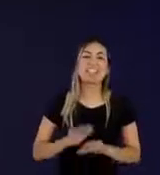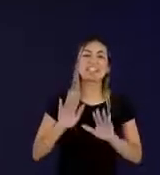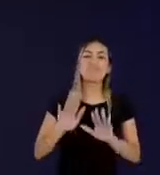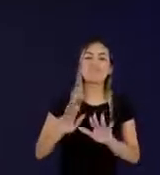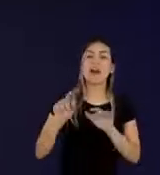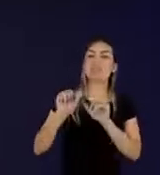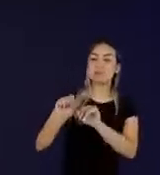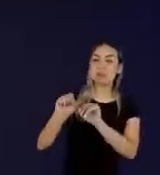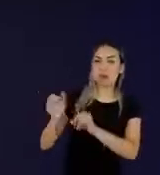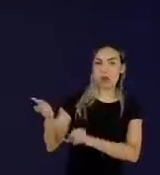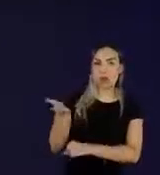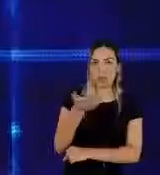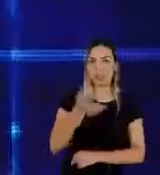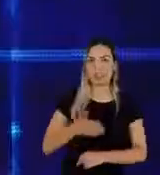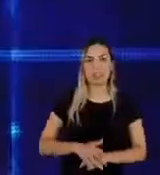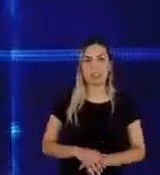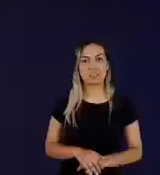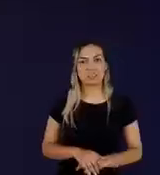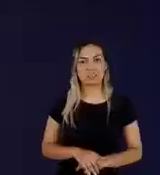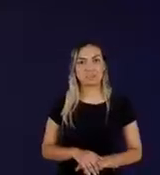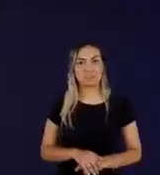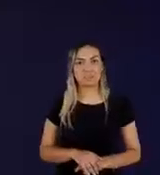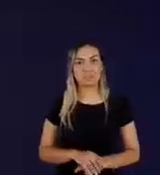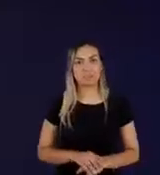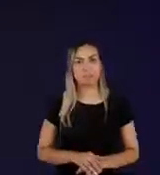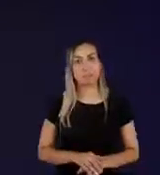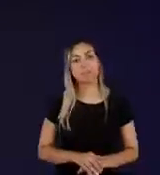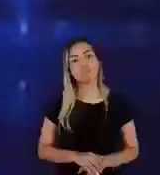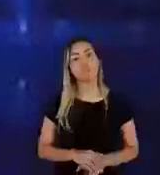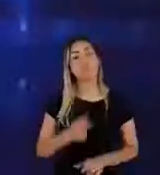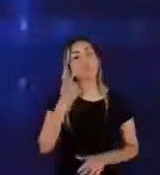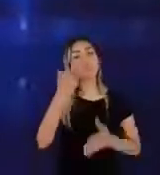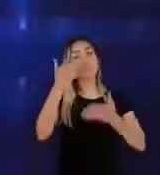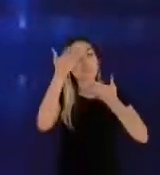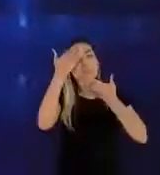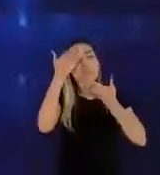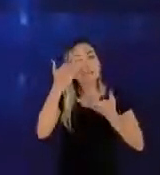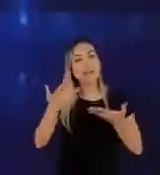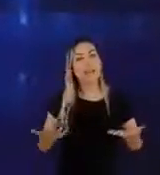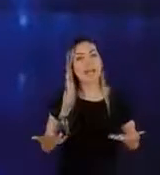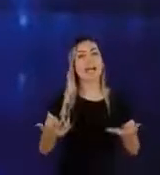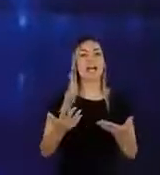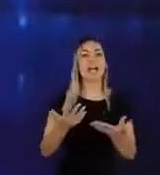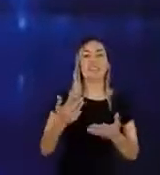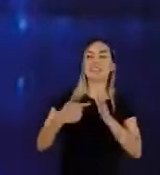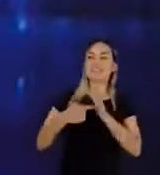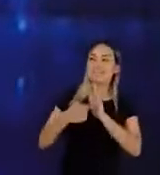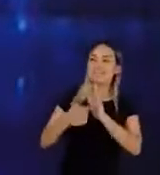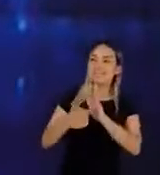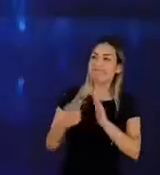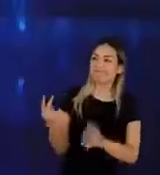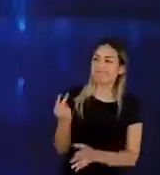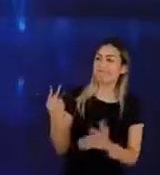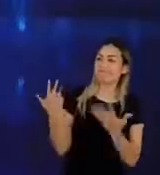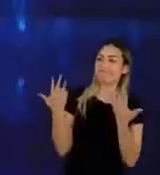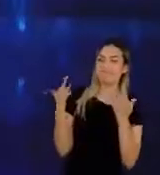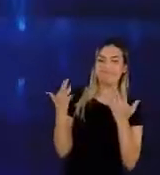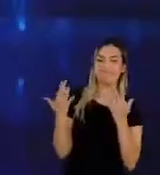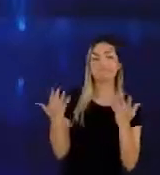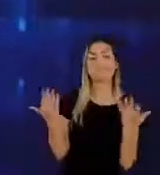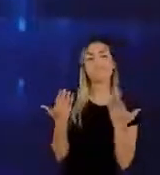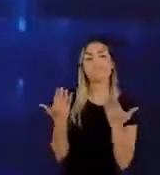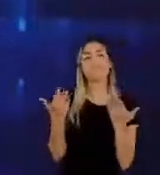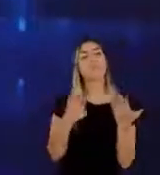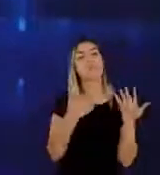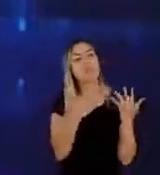favor. Bom, muito obrigado, Elisa. Carmen, parabéns aí pela apresentação. Queria cumprimentar o Paulo e a Zeni,